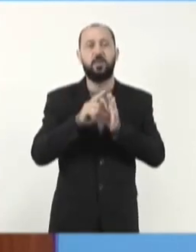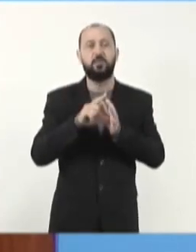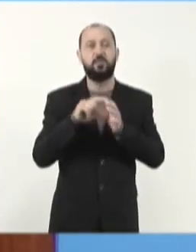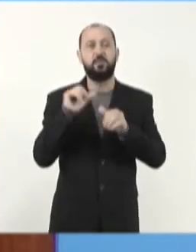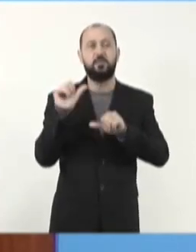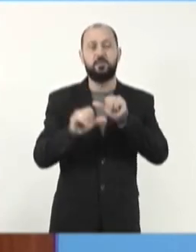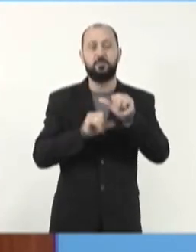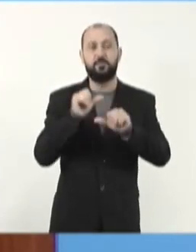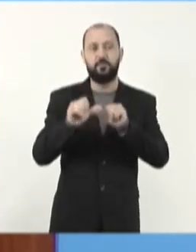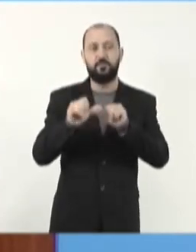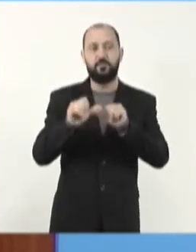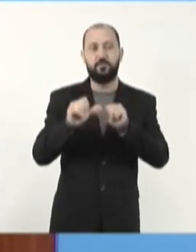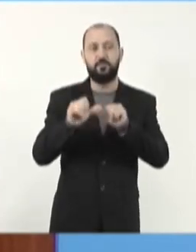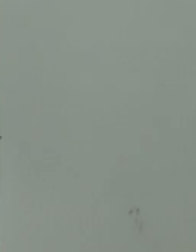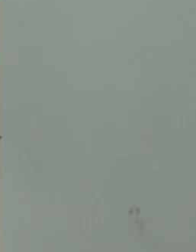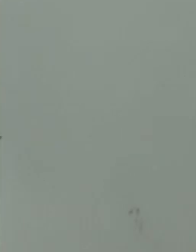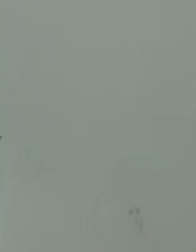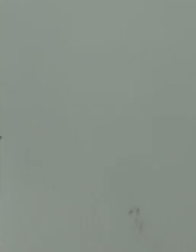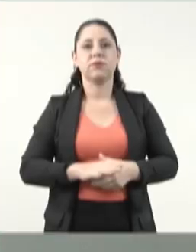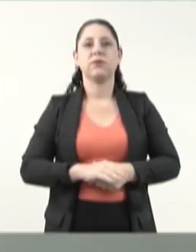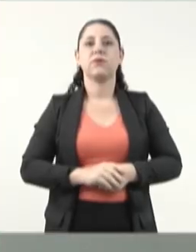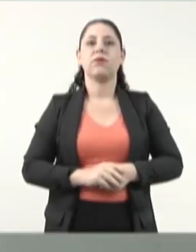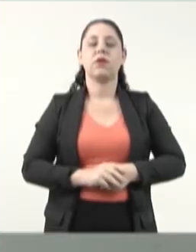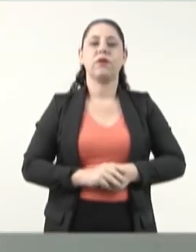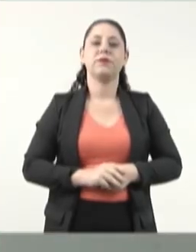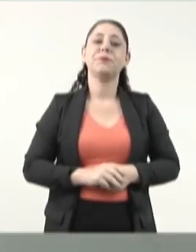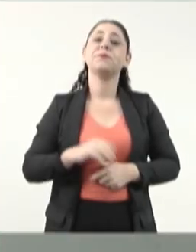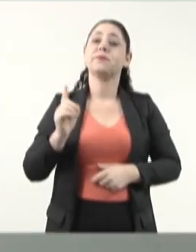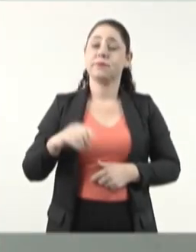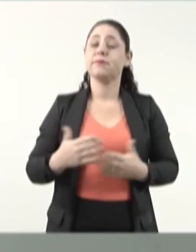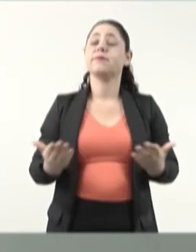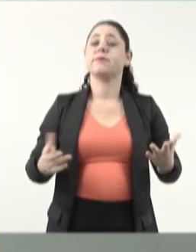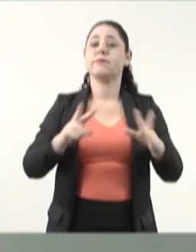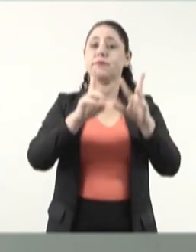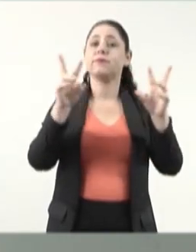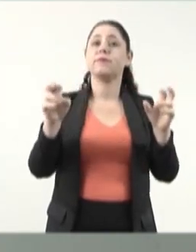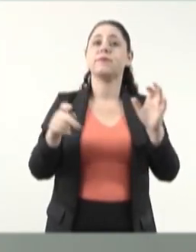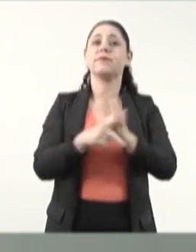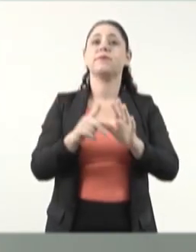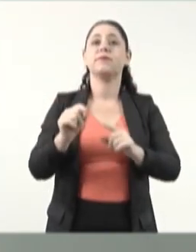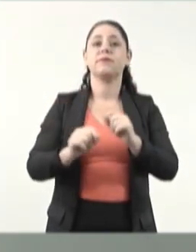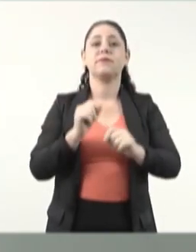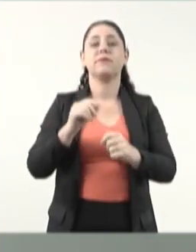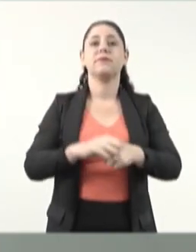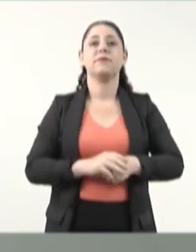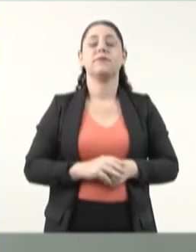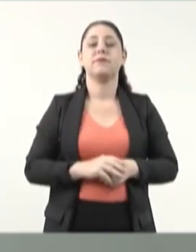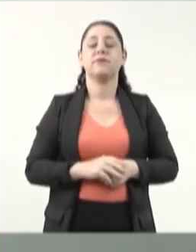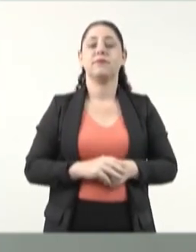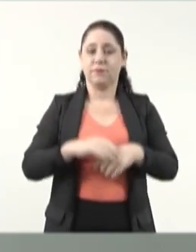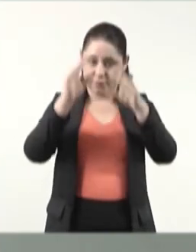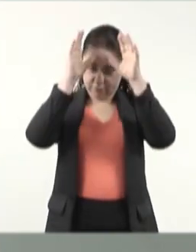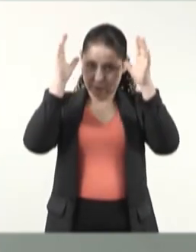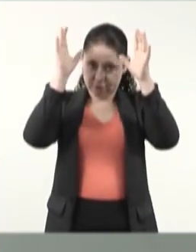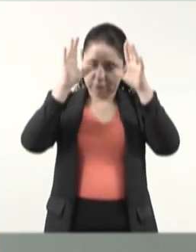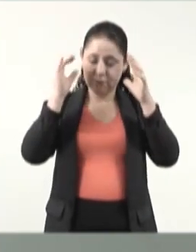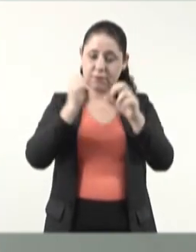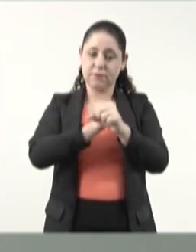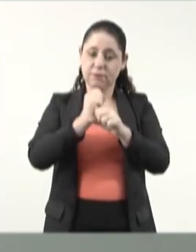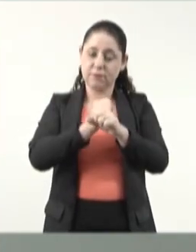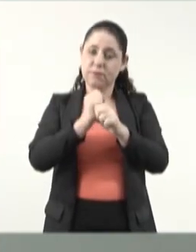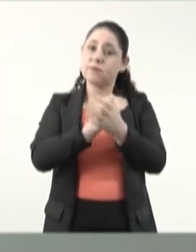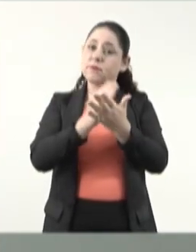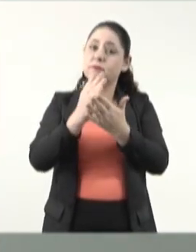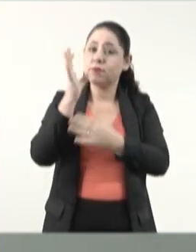dela se transformar numa demanda judicial. Pois é, uma questão, como eu falei inicialmente, né, o deputado Caravina já tratou no começo do ano, a gente começa